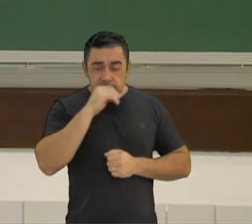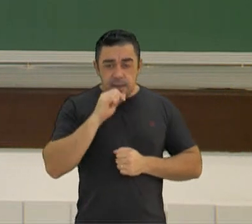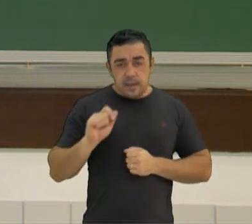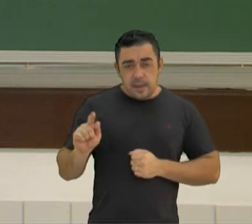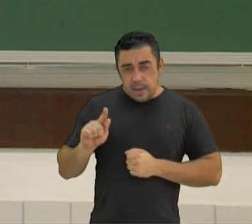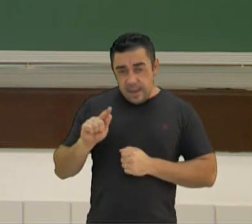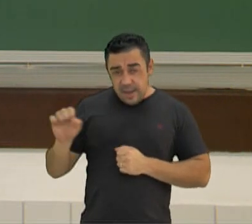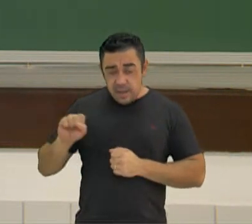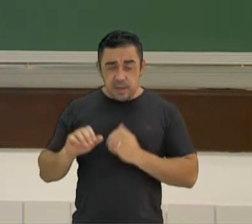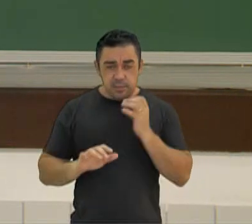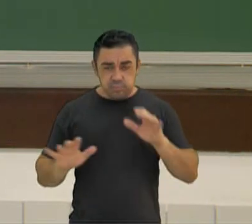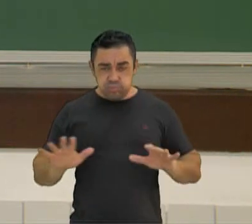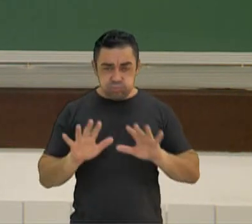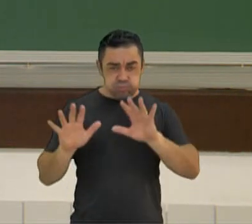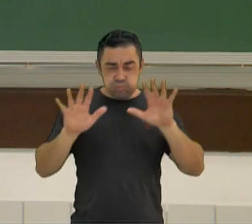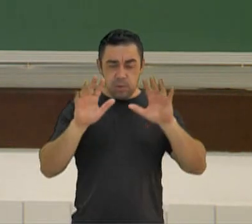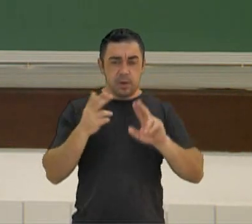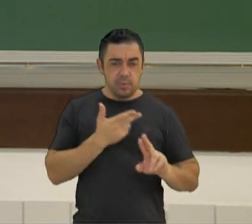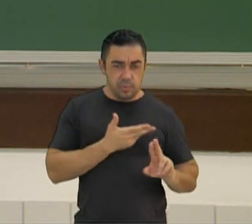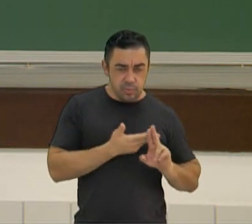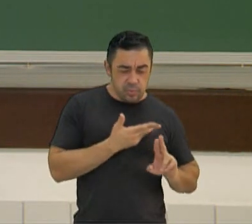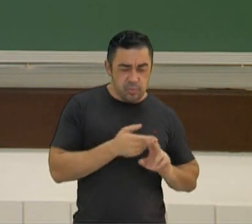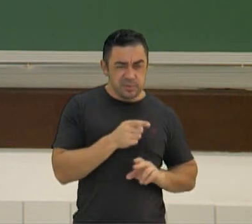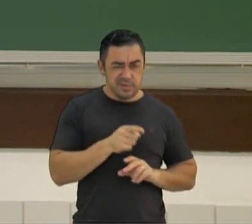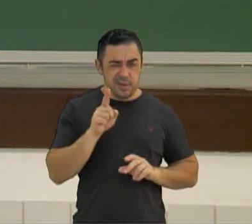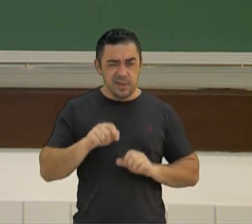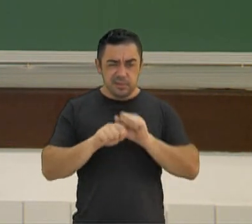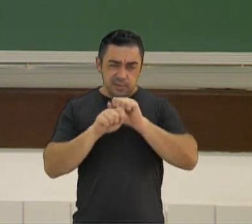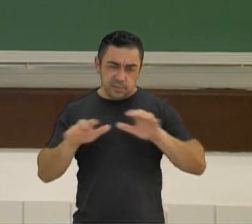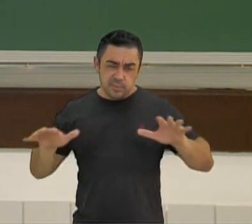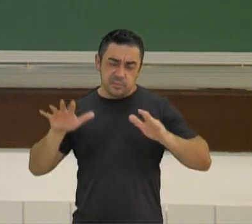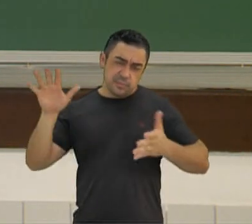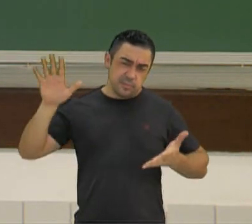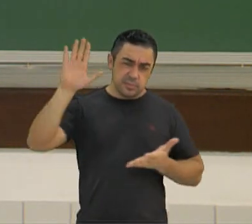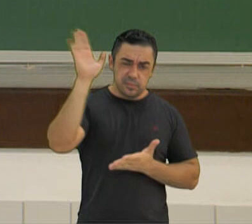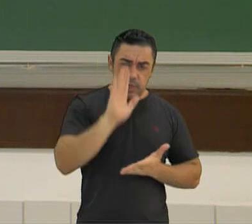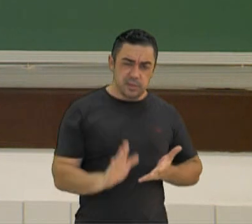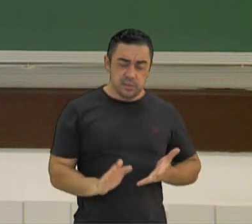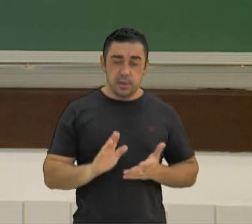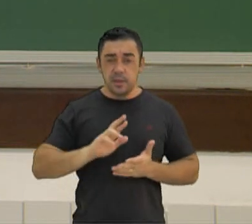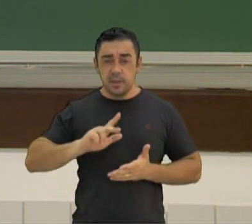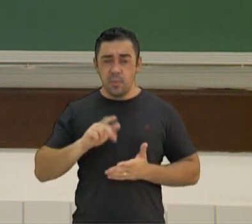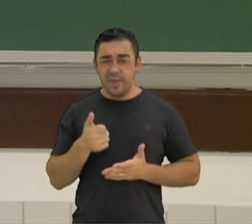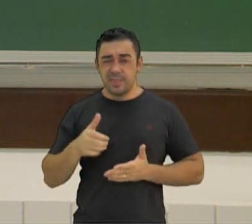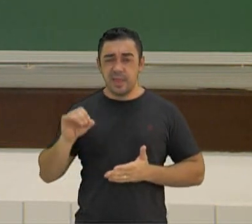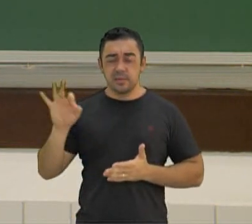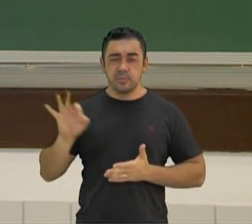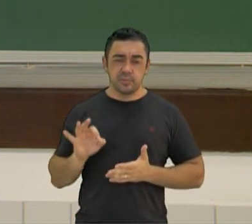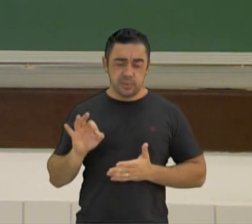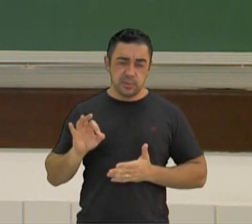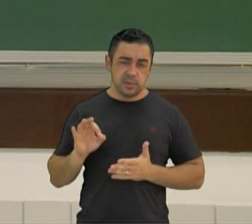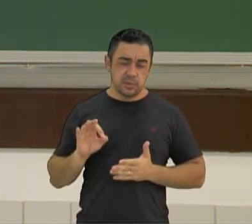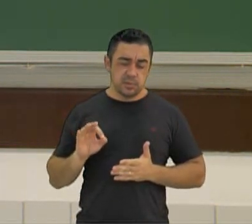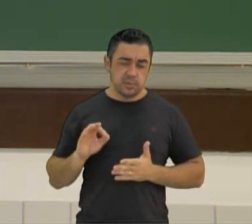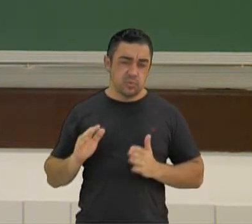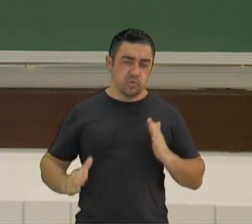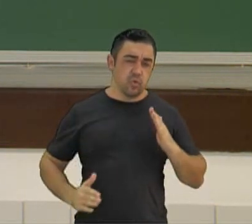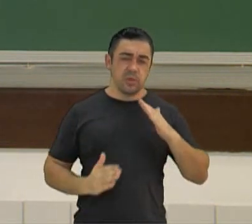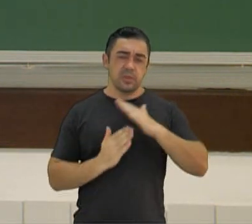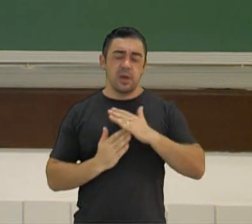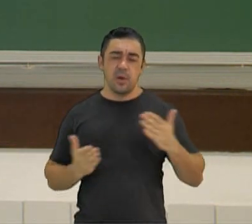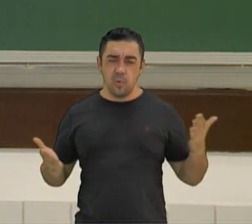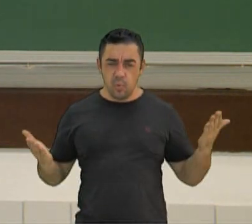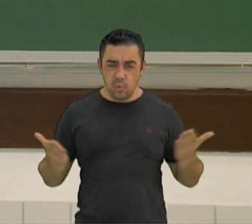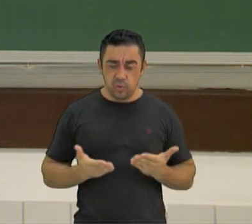gás e aí nós temos a utilização em rede nacional. Não excede 10% do volume total hoje e